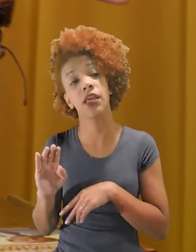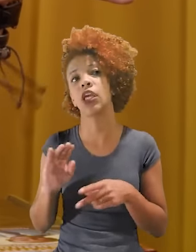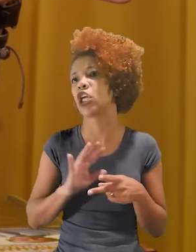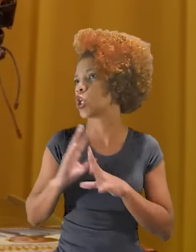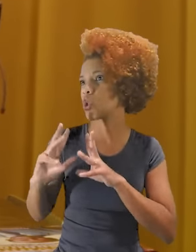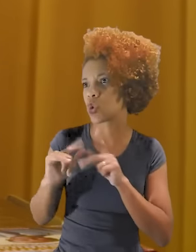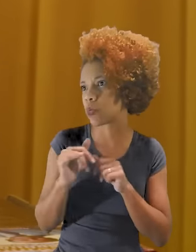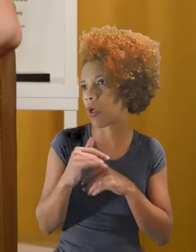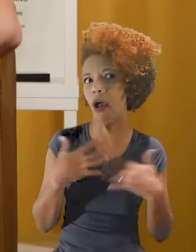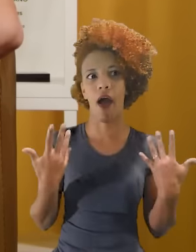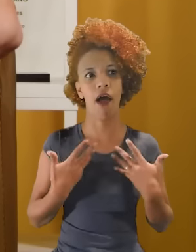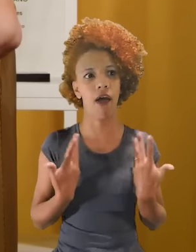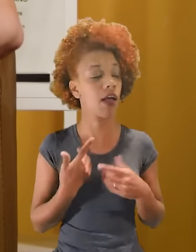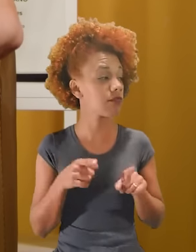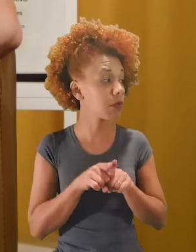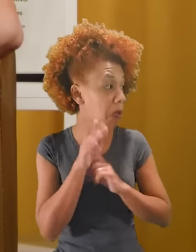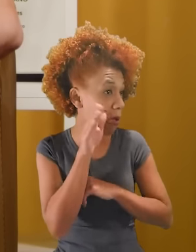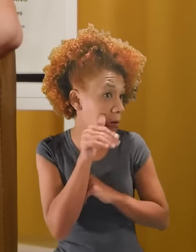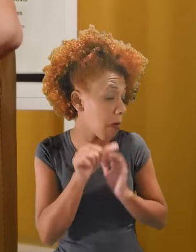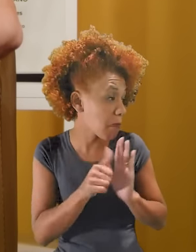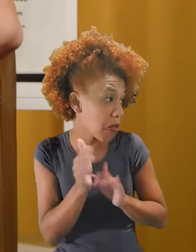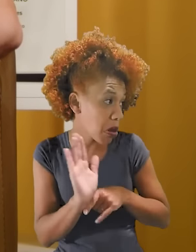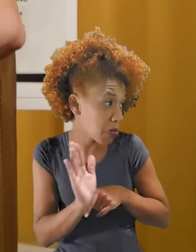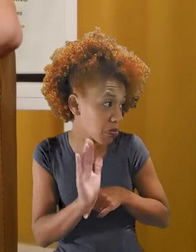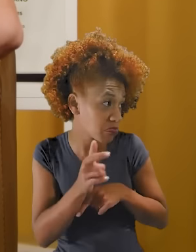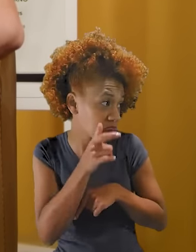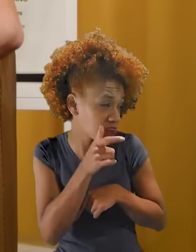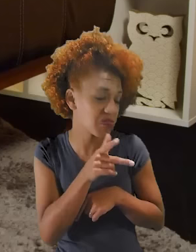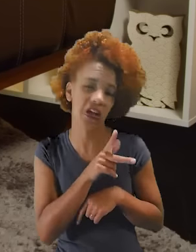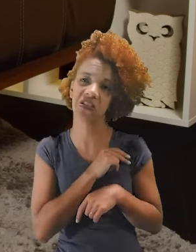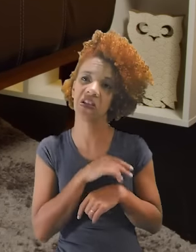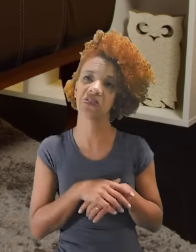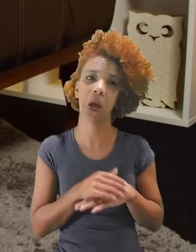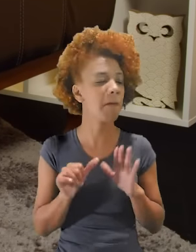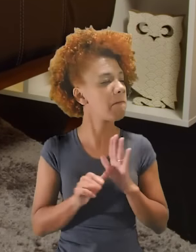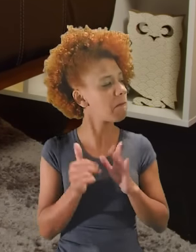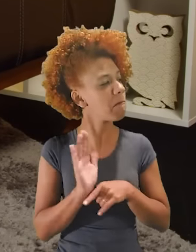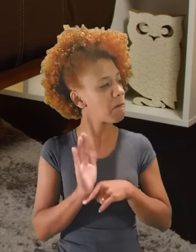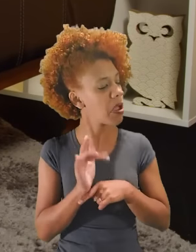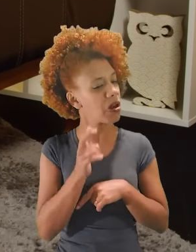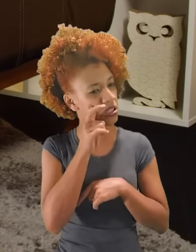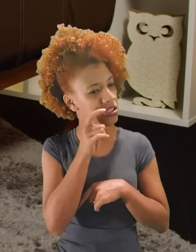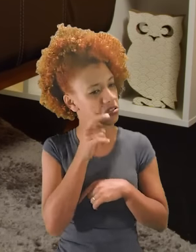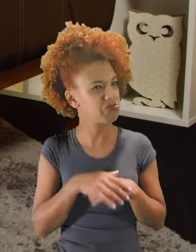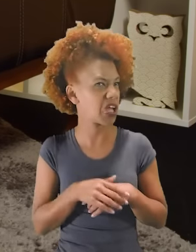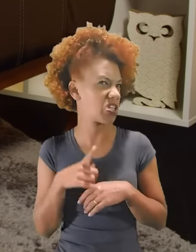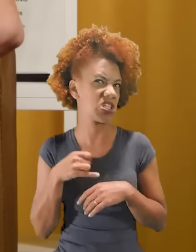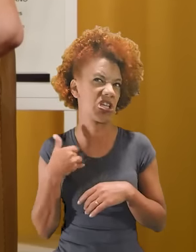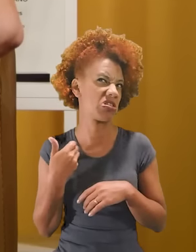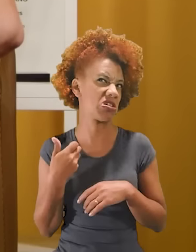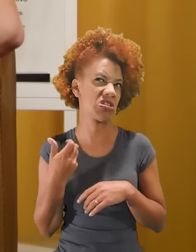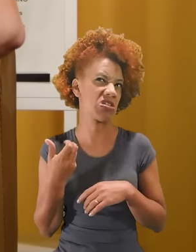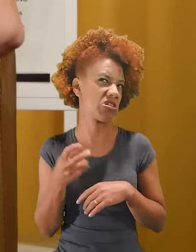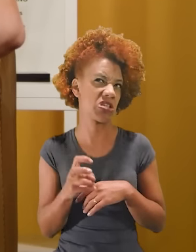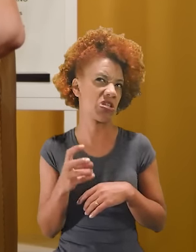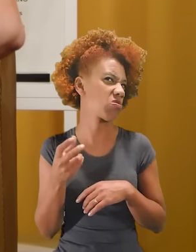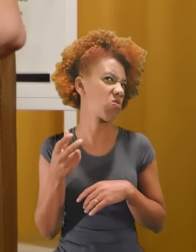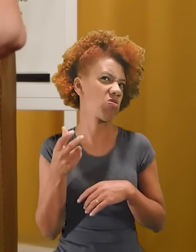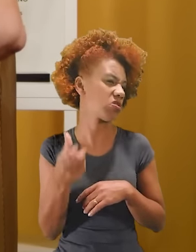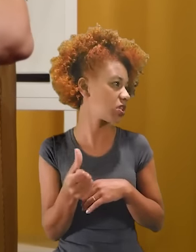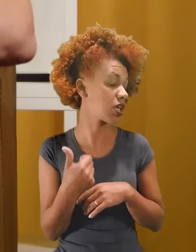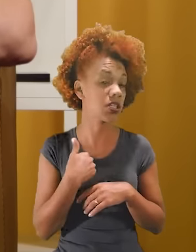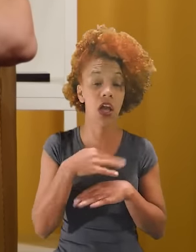tudo animado. Que, curiosamente, foi o primeiro filme que eu vi na vida. Que legal. Você me trazer isso. Foi o primeiro filme que eu vi na vida. Puta, que bacana, cara. Eu tinha, sei lá, 5, 6 anos,